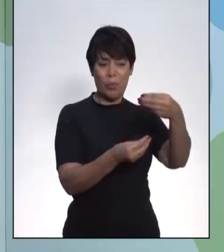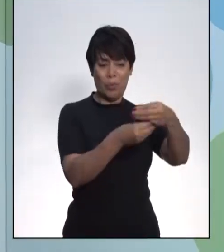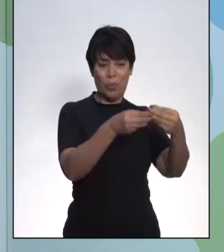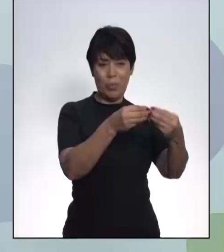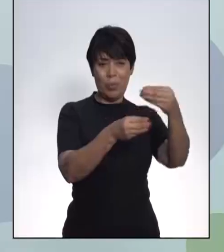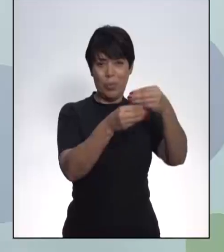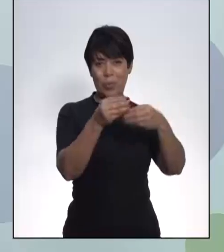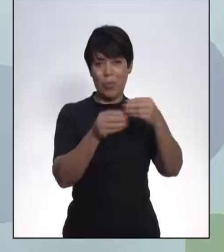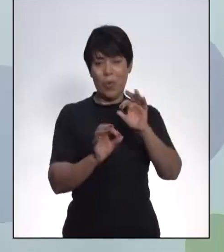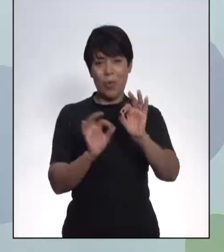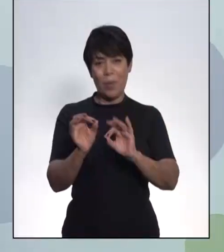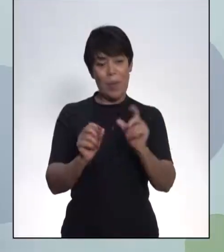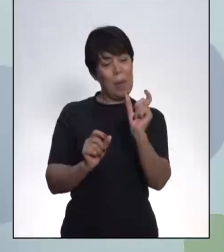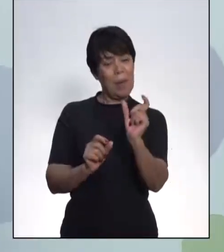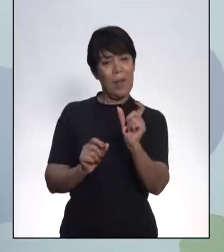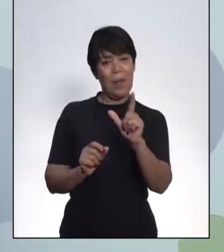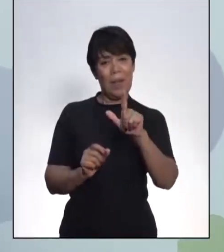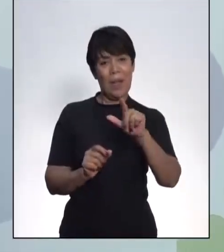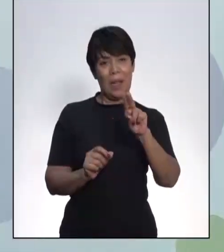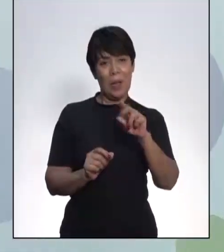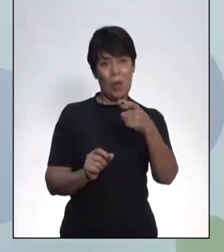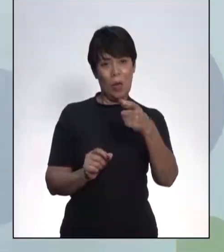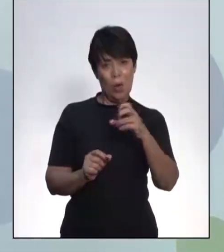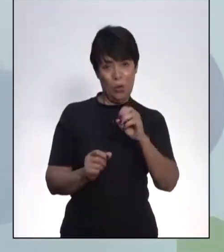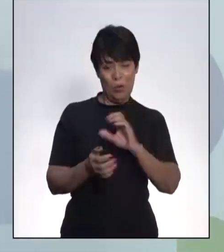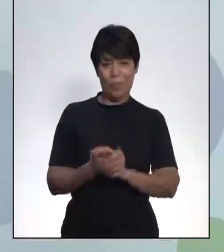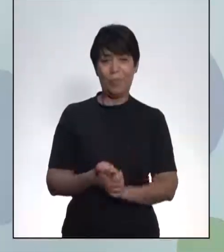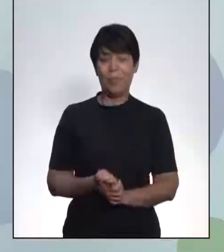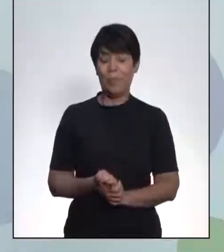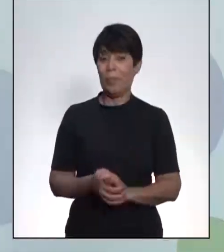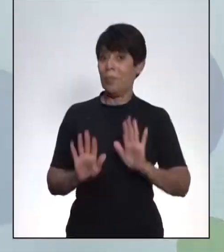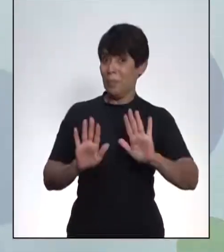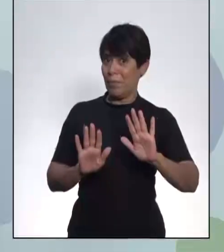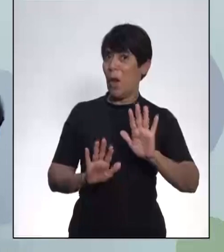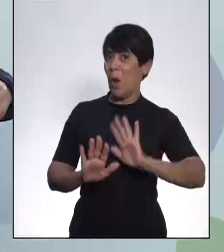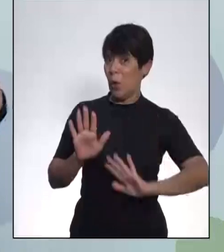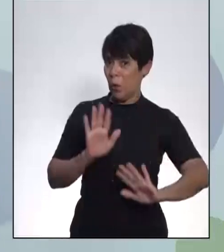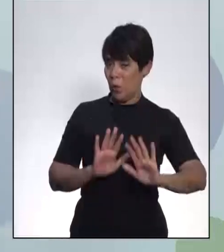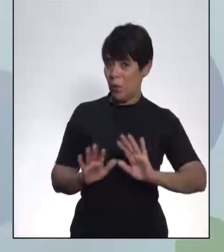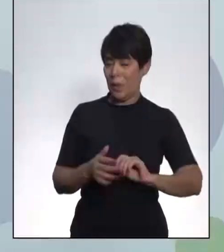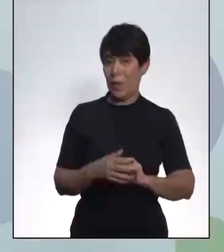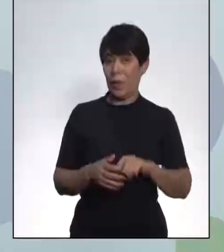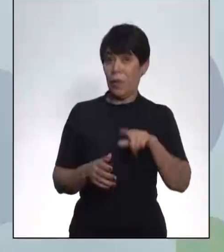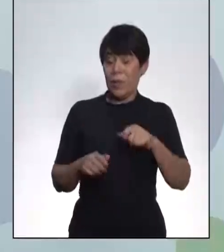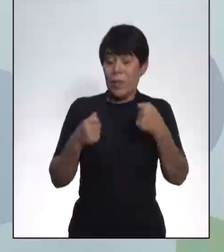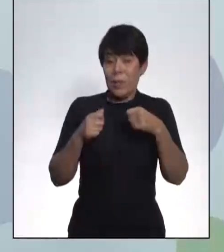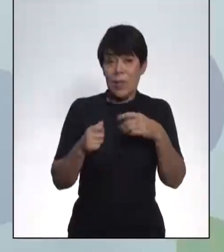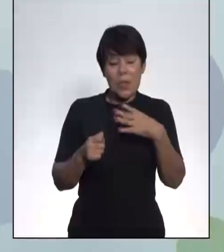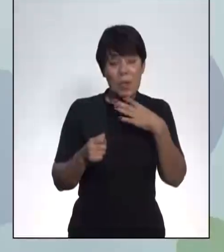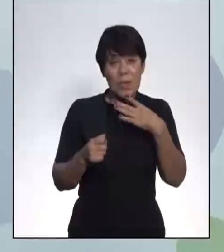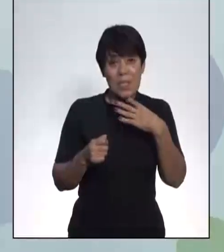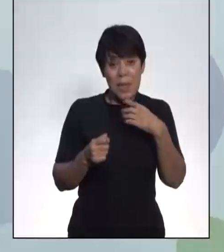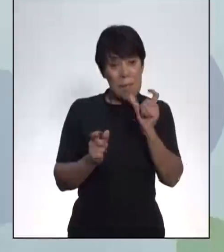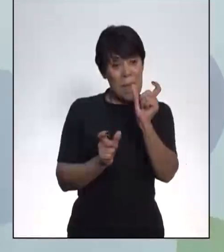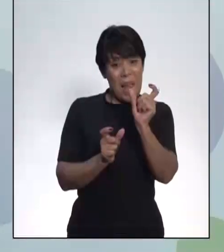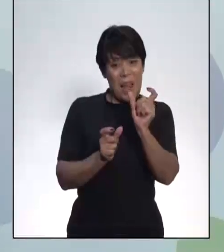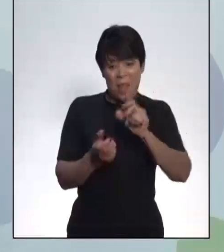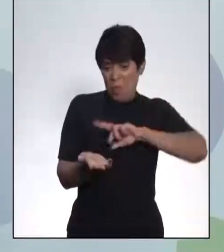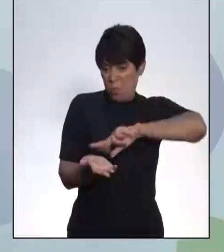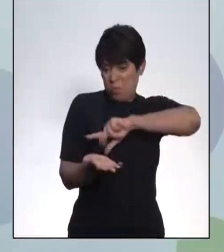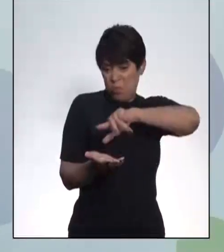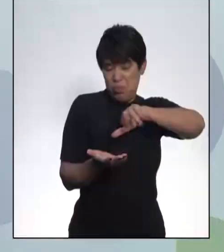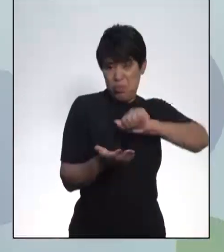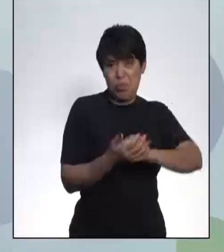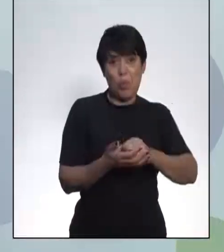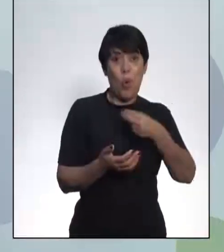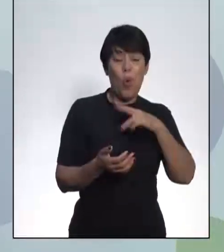Muito bem. Vamos quase terminando? Meninos, cuidado, né? Você precisa ser poliglota da língua. Você precisa aprender a ser poliglota. O que é